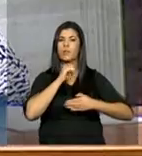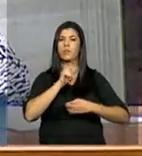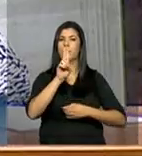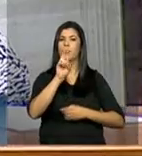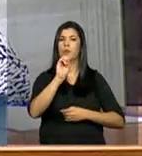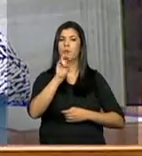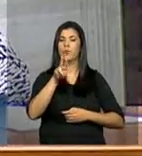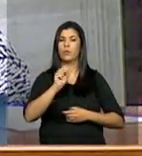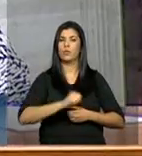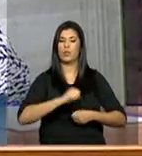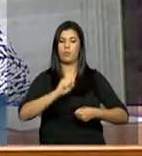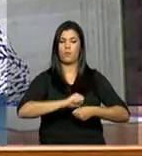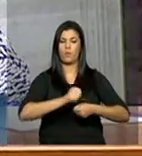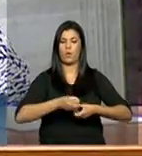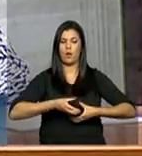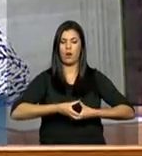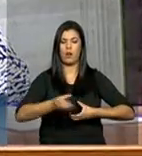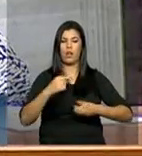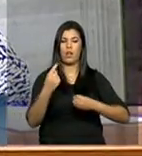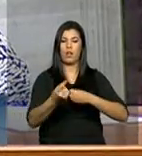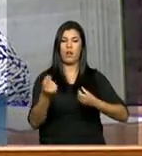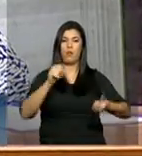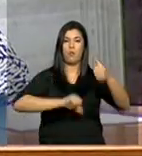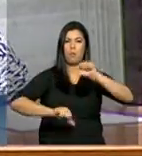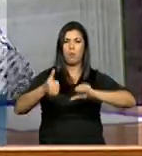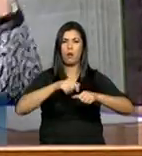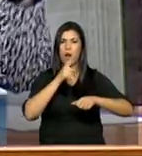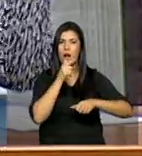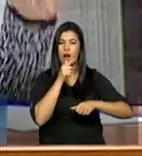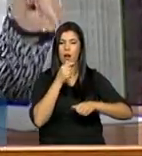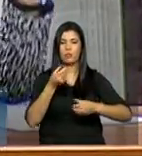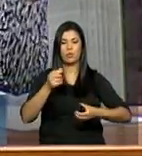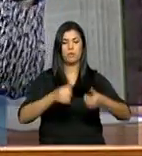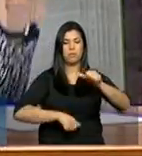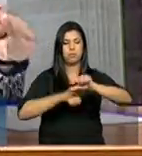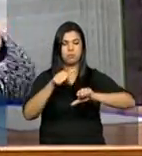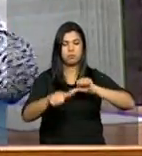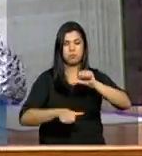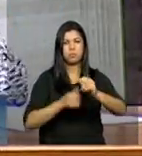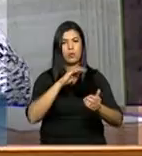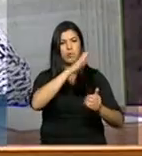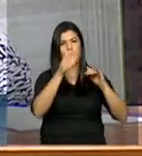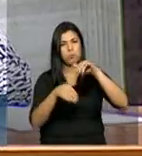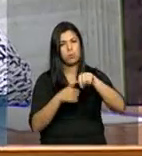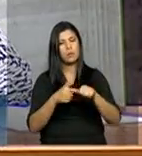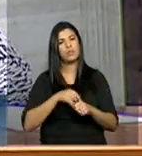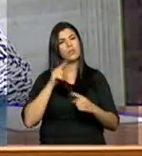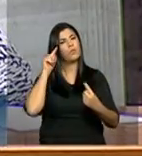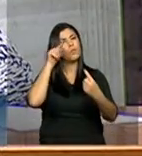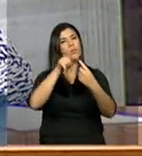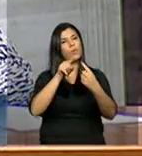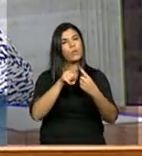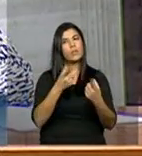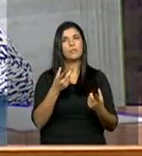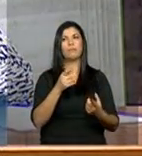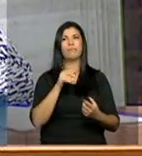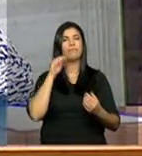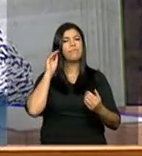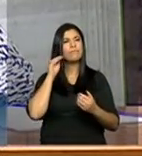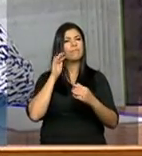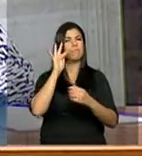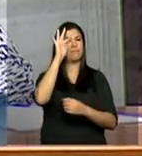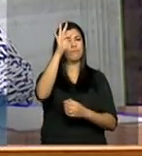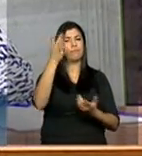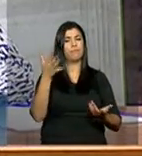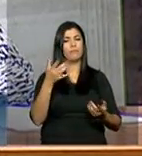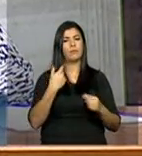leva 5 anos para ser executada. Então, ela fica para além do horizonte de 4 anos dessa fase do PAC 2.